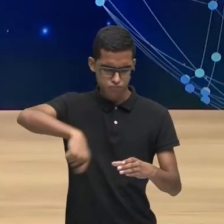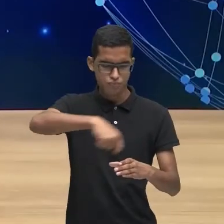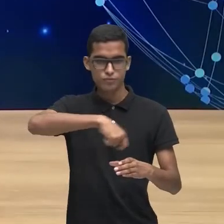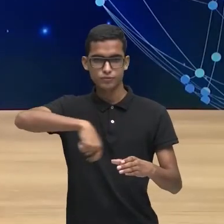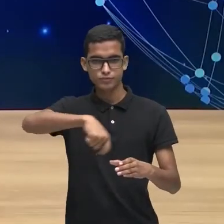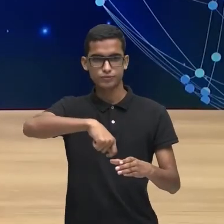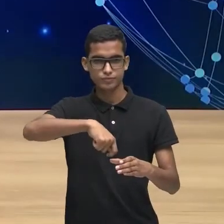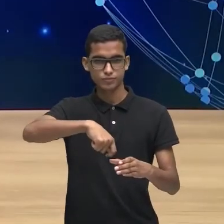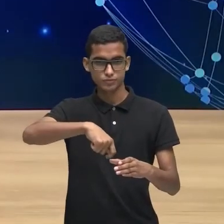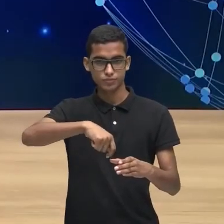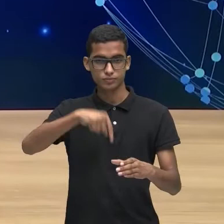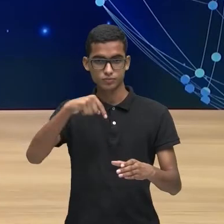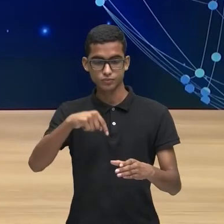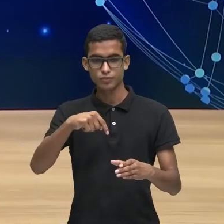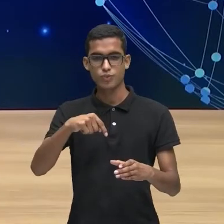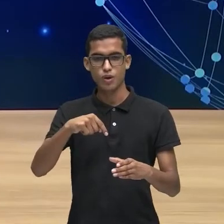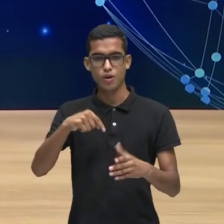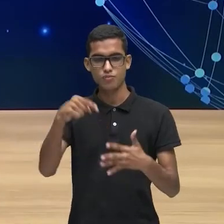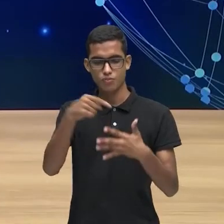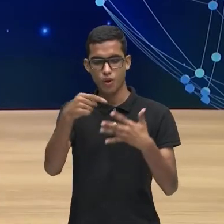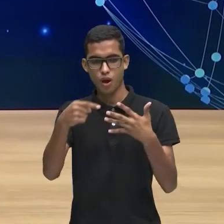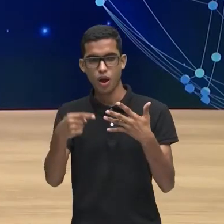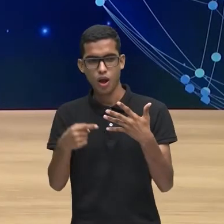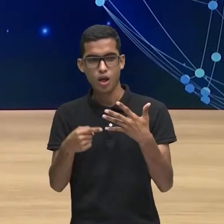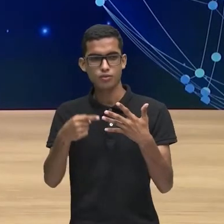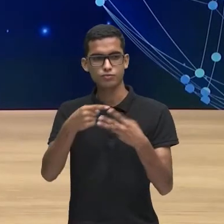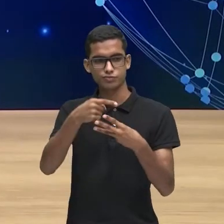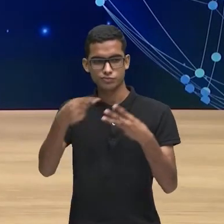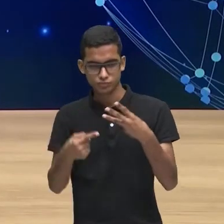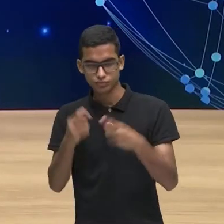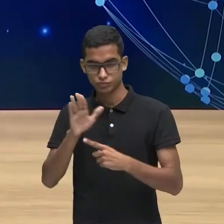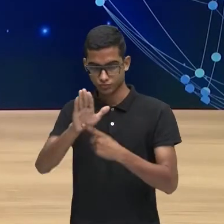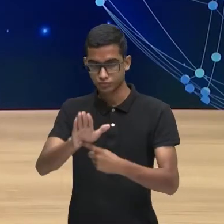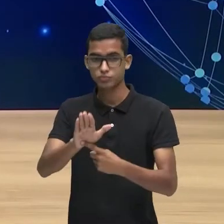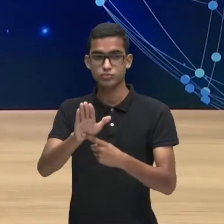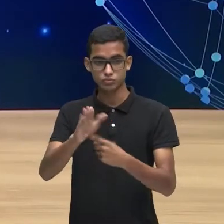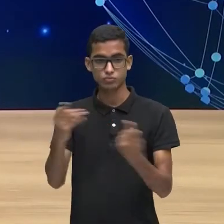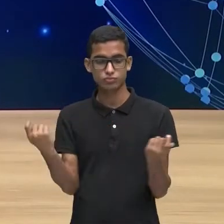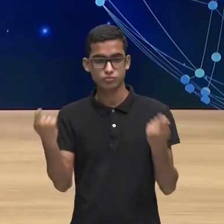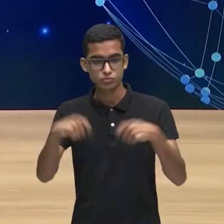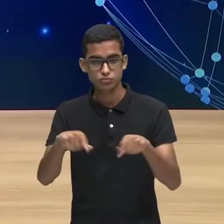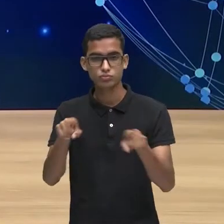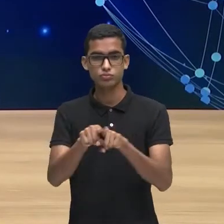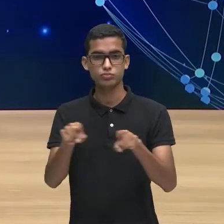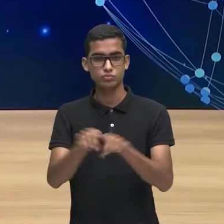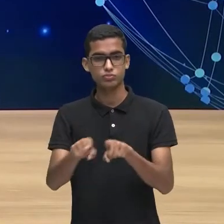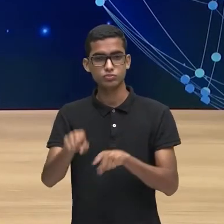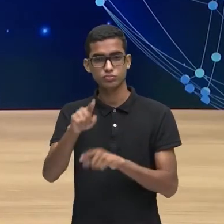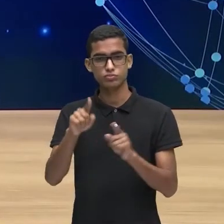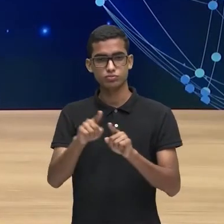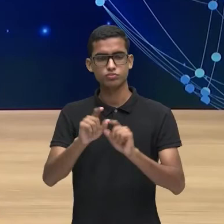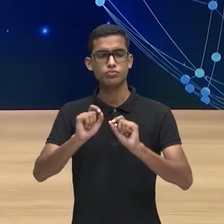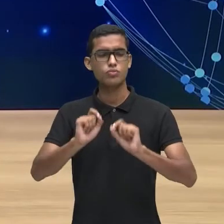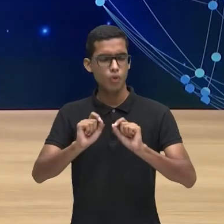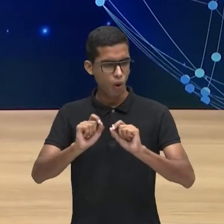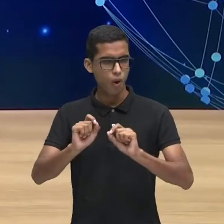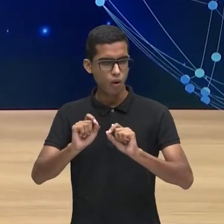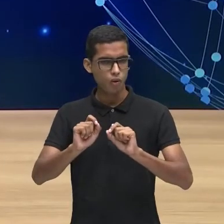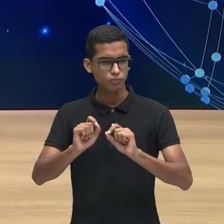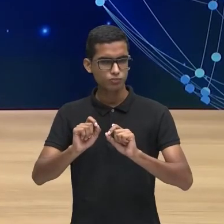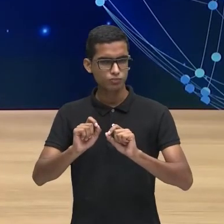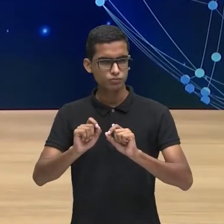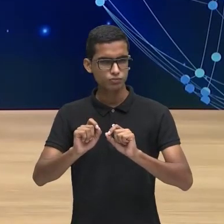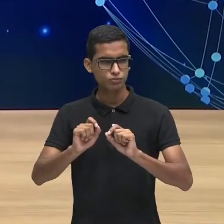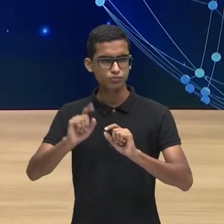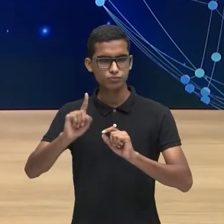Bem, além desses elementos que eu falei para vocês, vocês também podem conseguir tinta